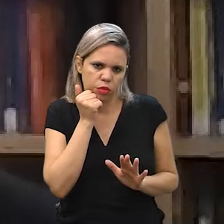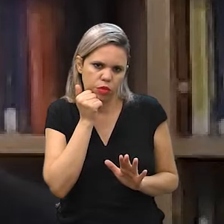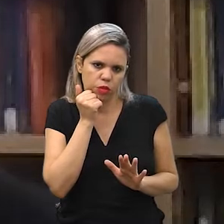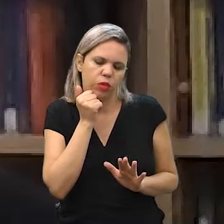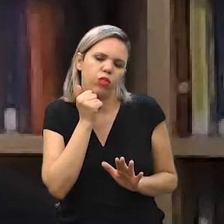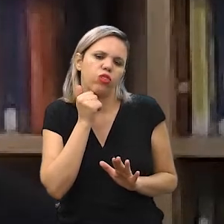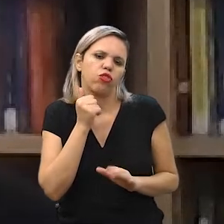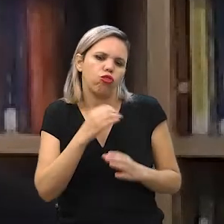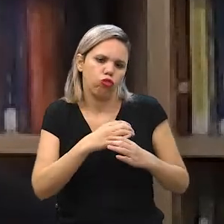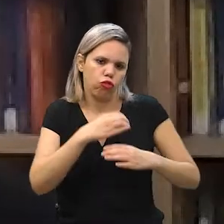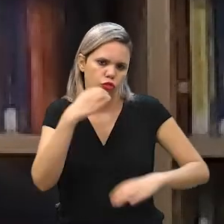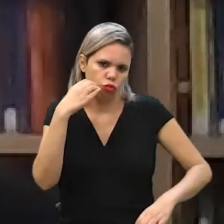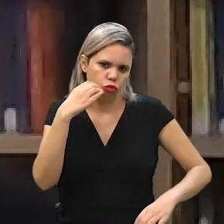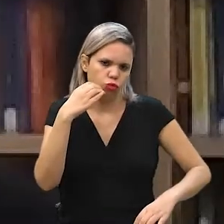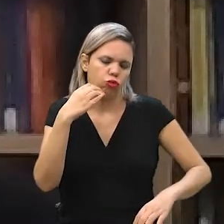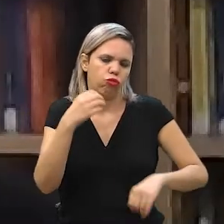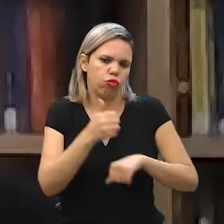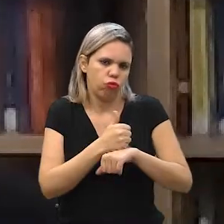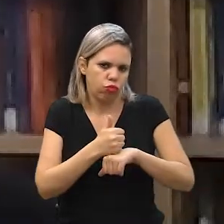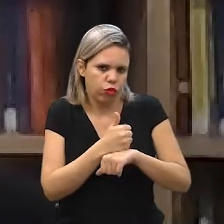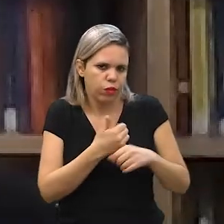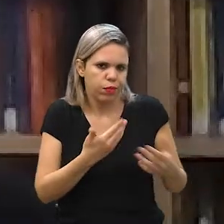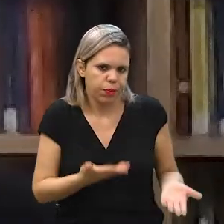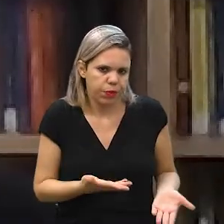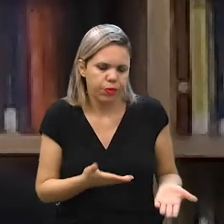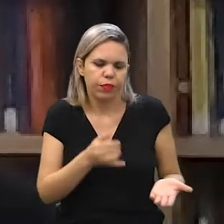né, engenharia,